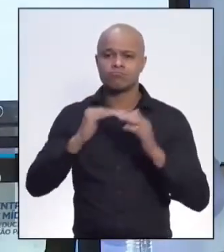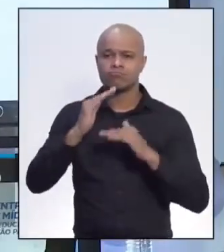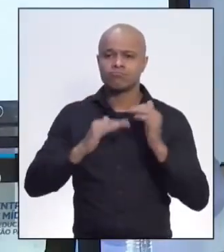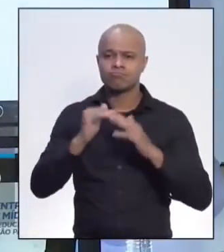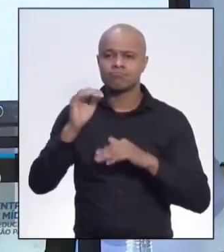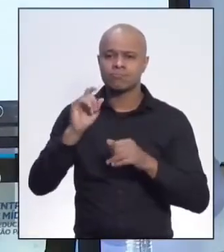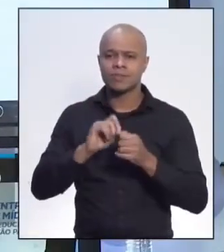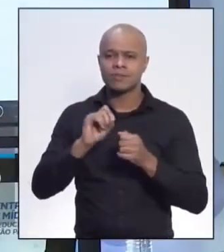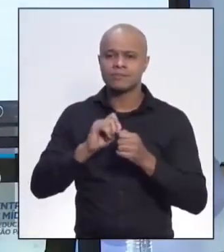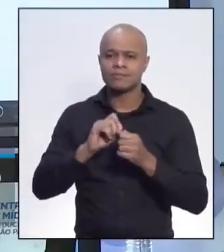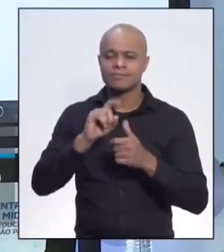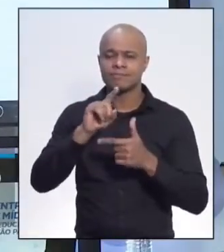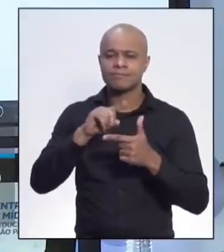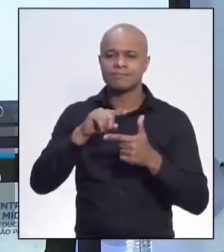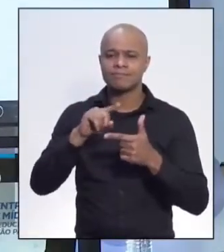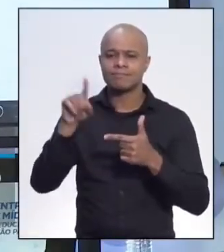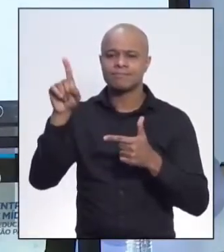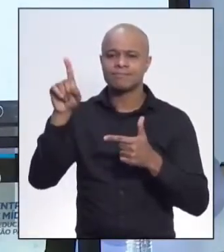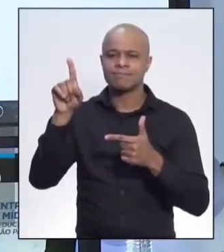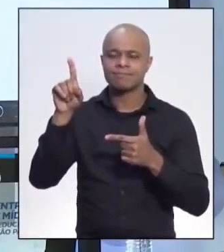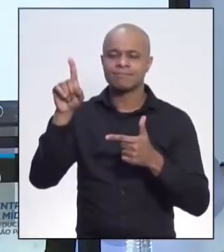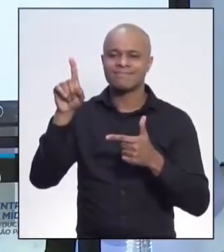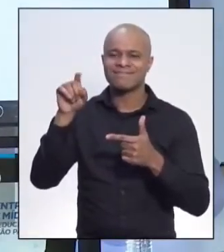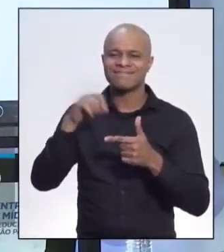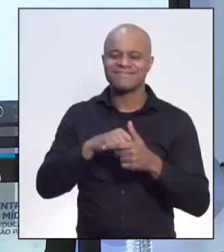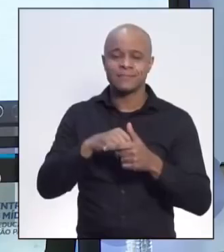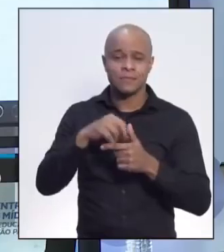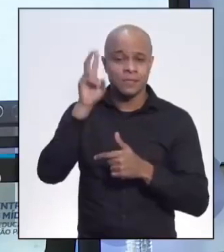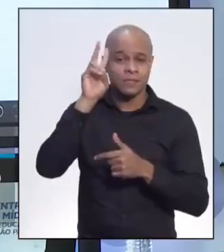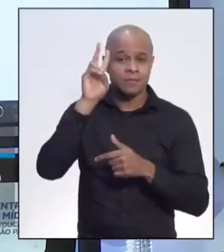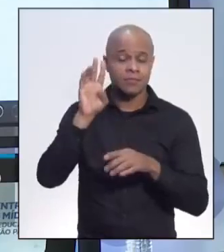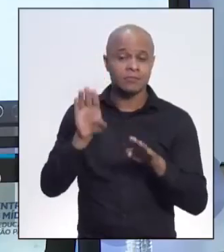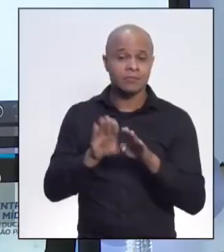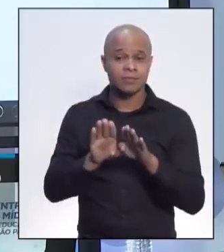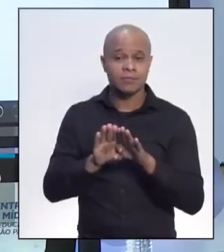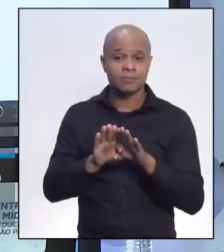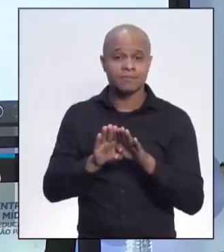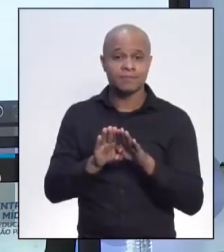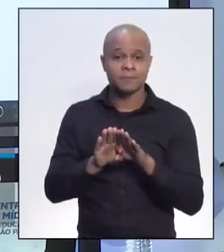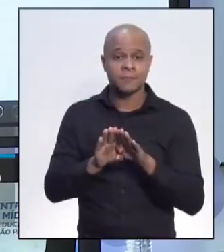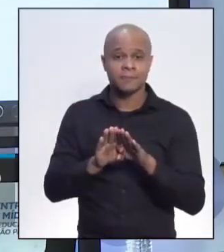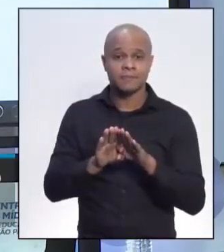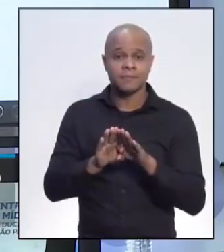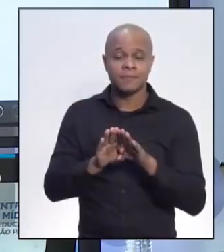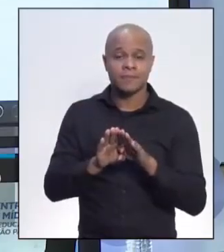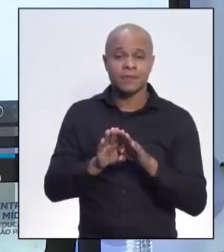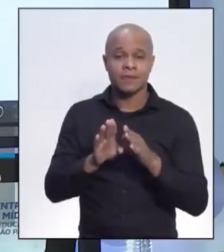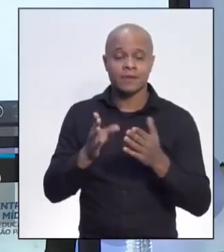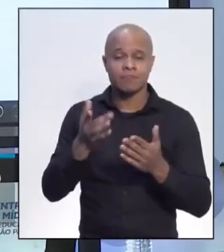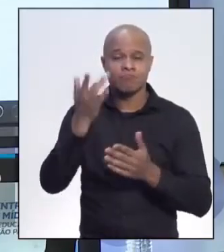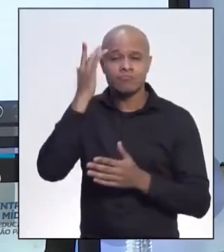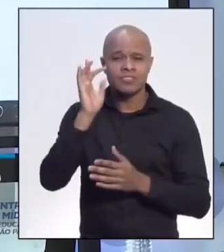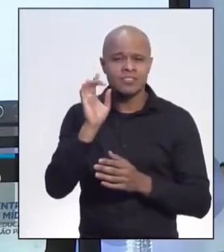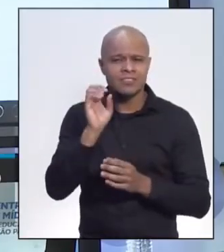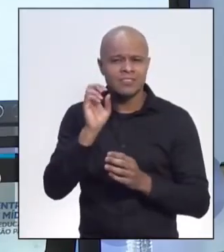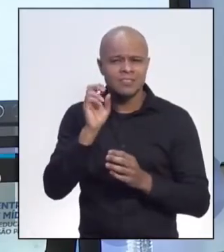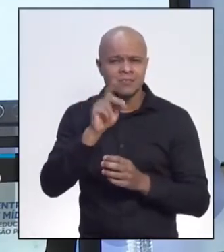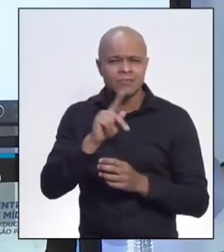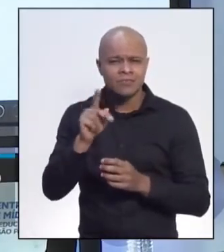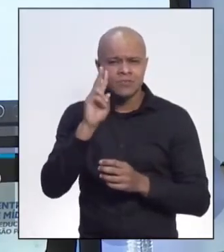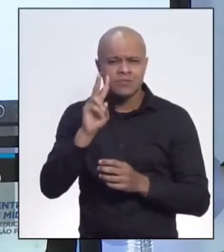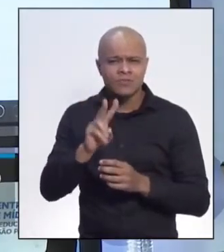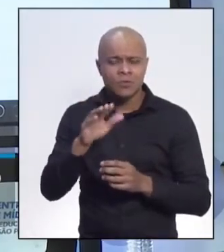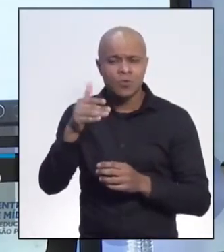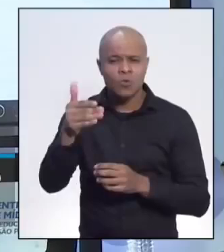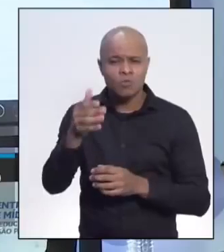construção do gráfico? Lembrando que o Jonas falou ontem, e eu também, não sei se o Osmar viu essa parte, que